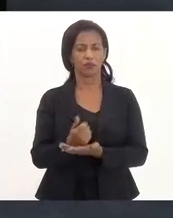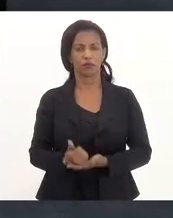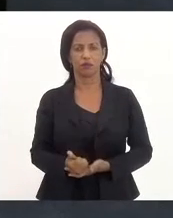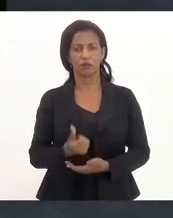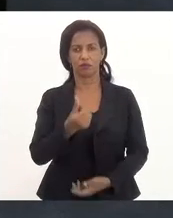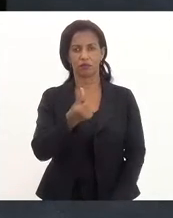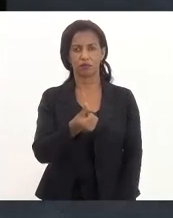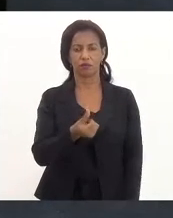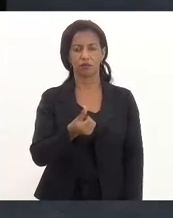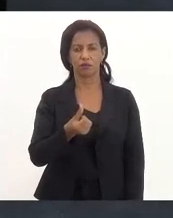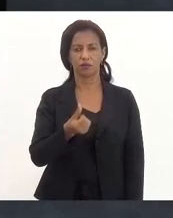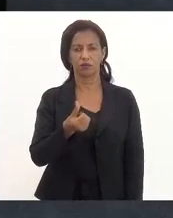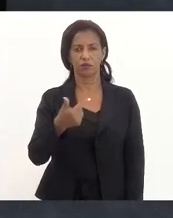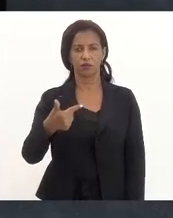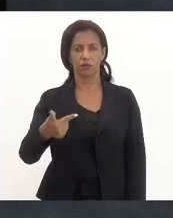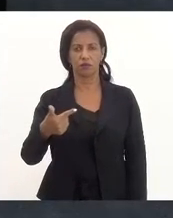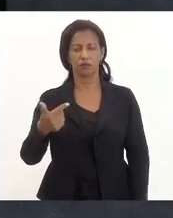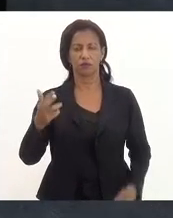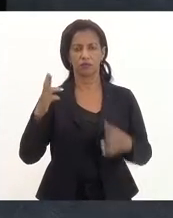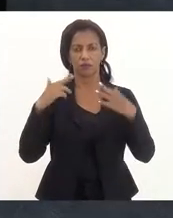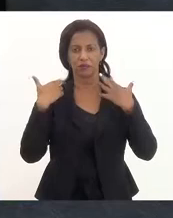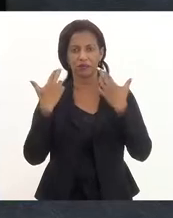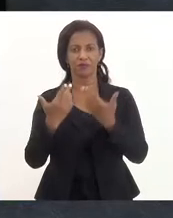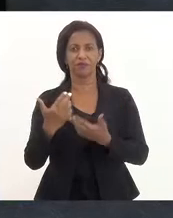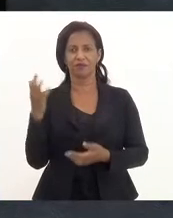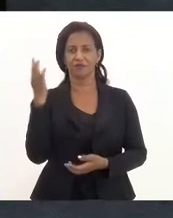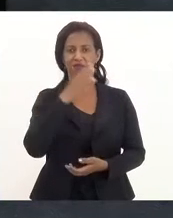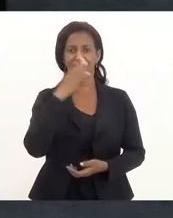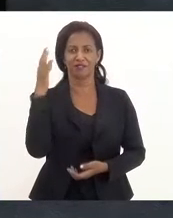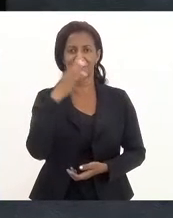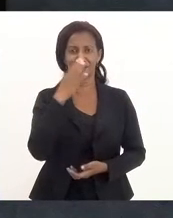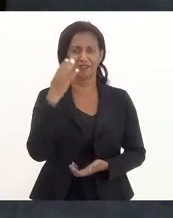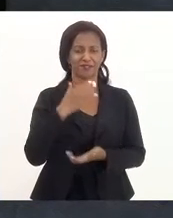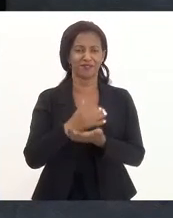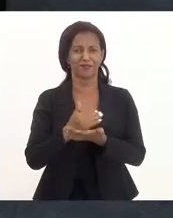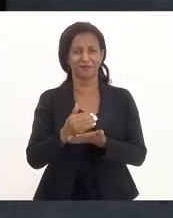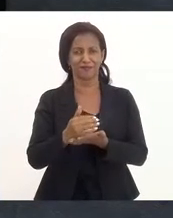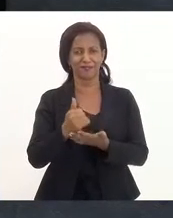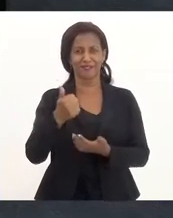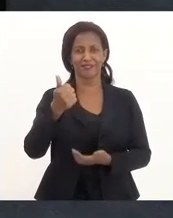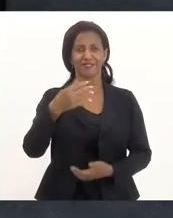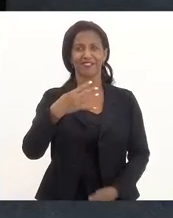na 72ª sessão ordinária, que iniciada às